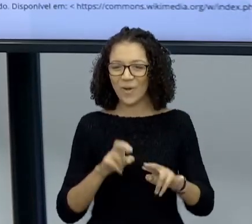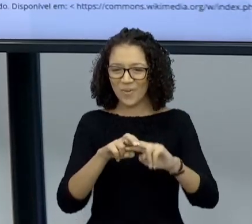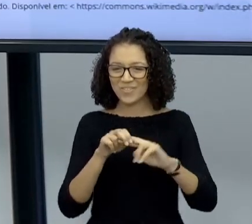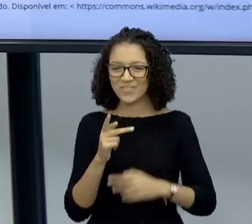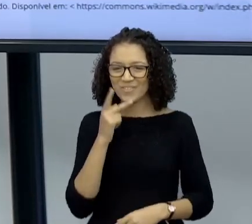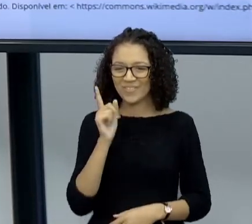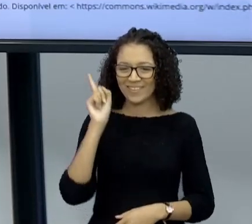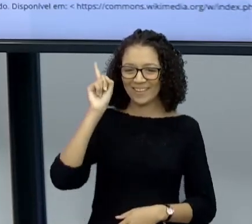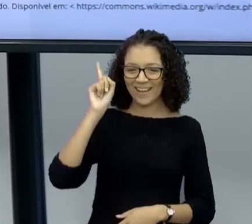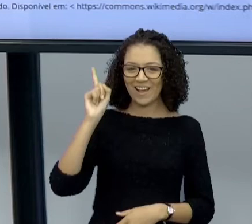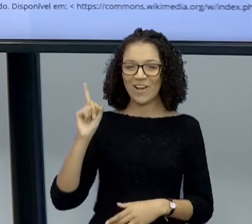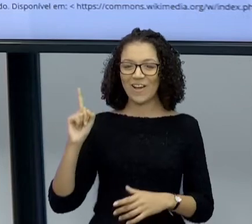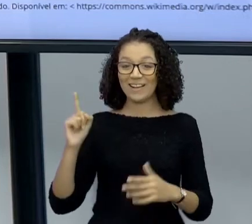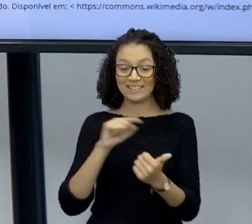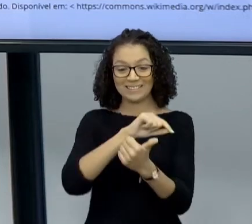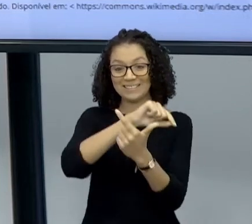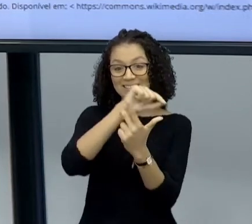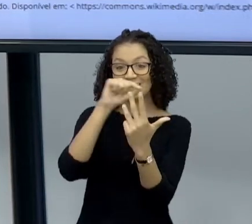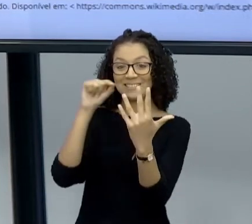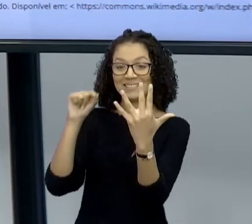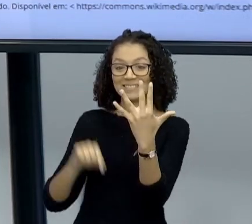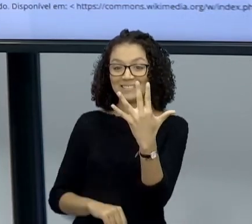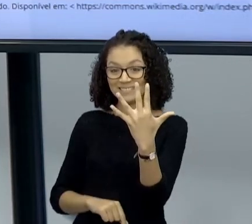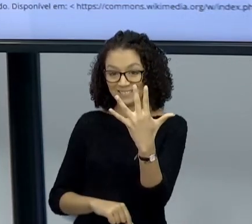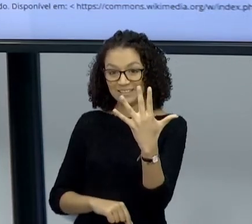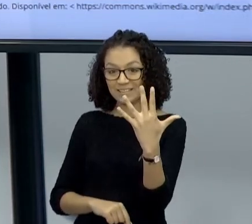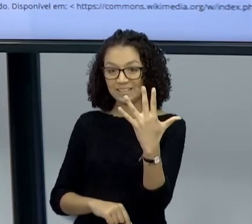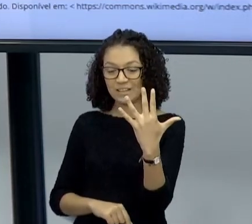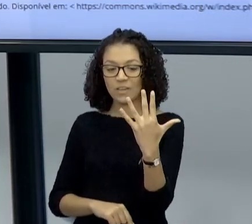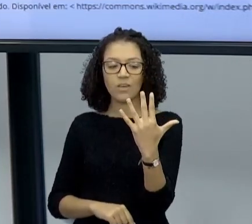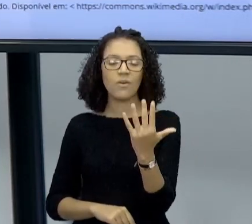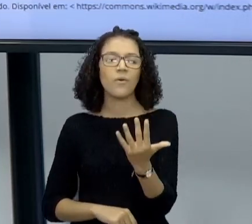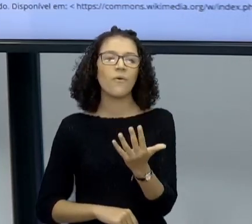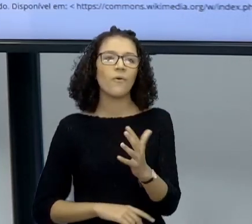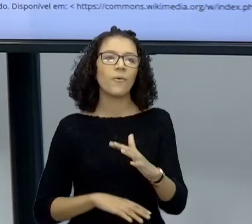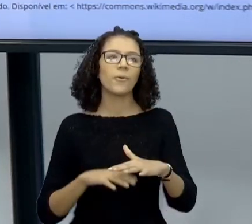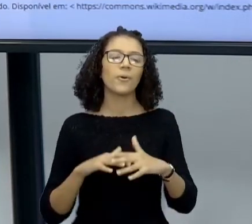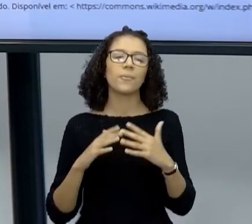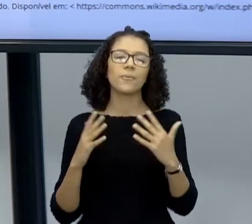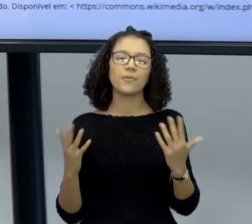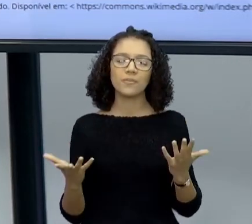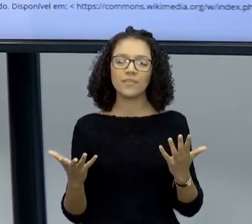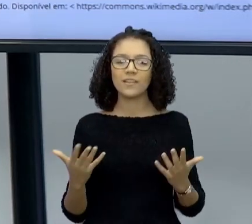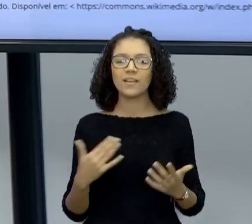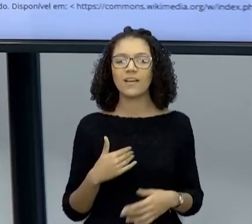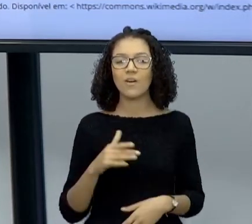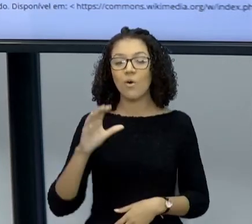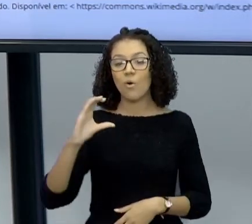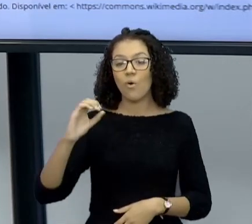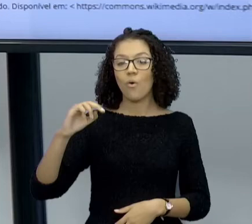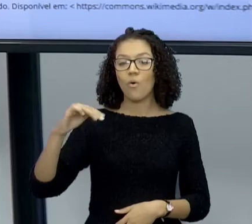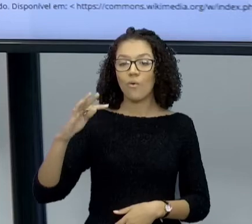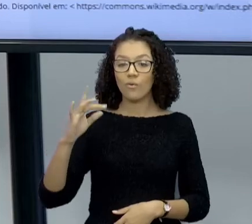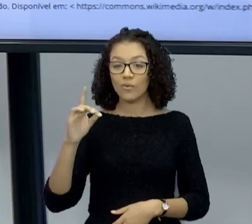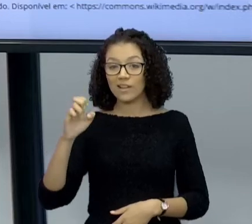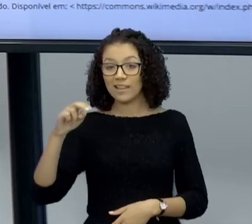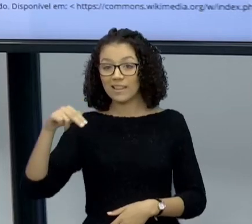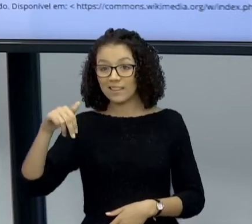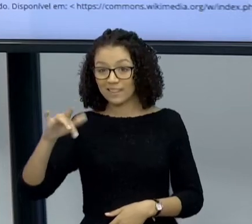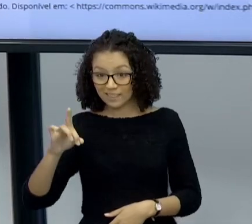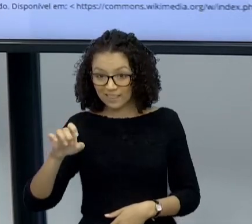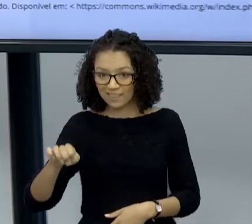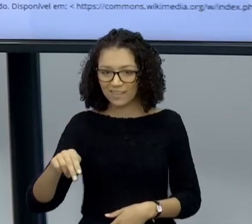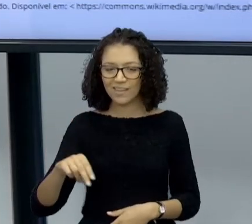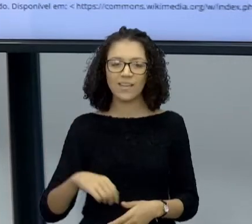de transição. Então, né, como é importante retratar. Não quer dizer que a gente condene as teorias demográficas, porque a gente